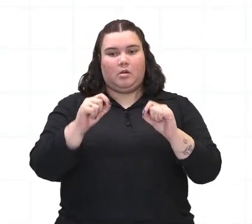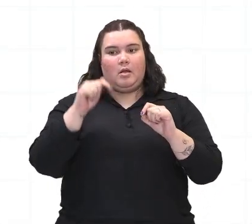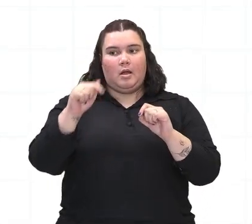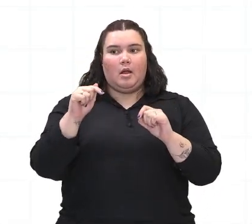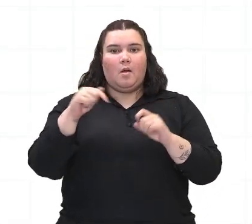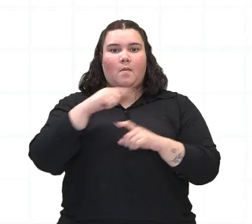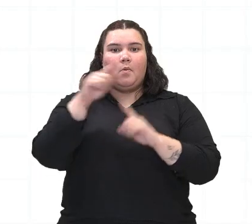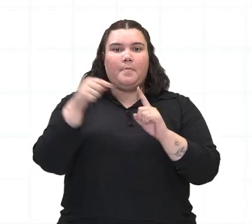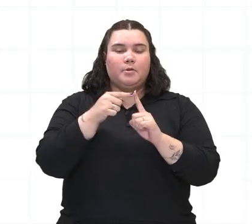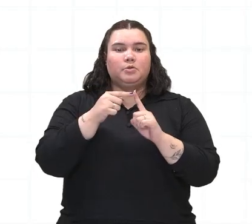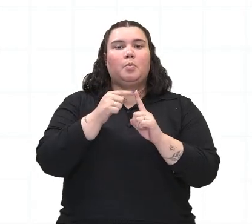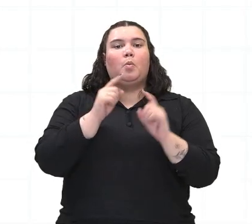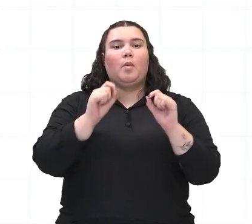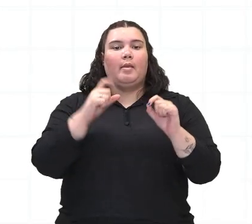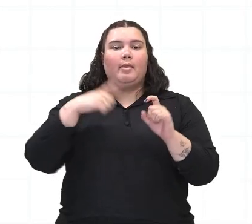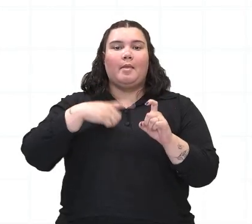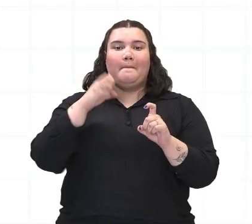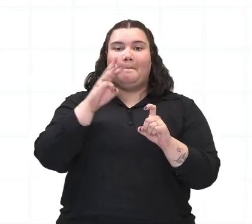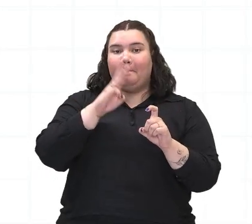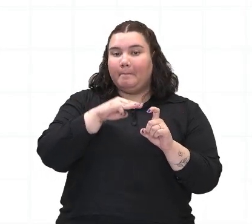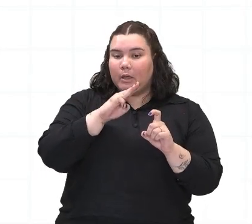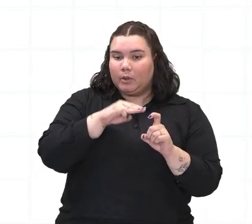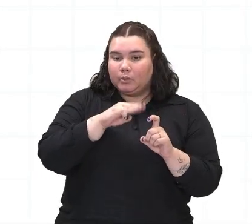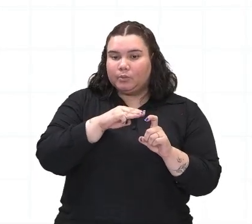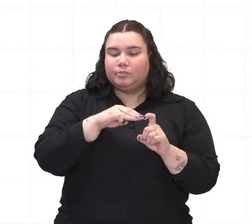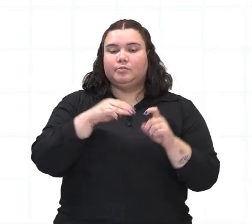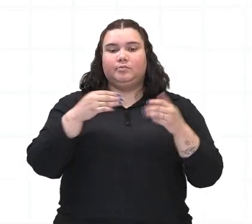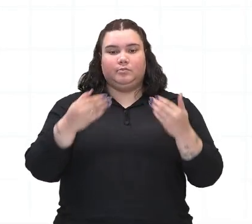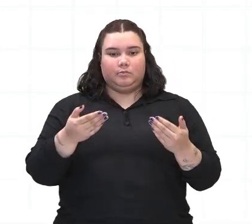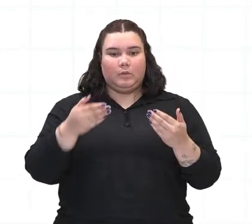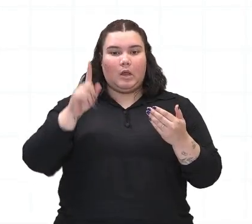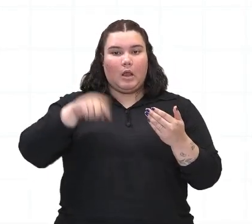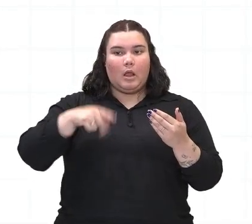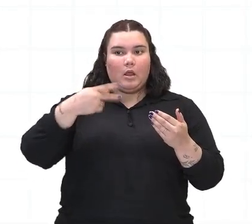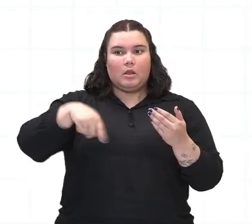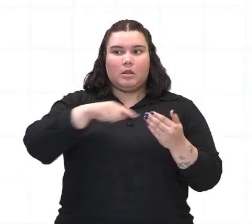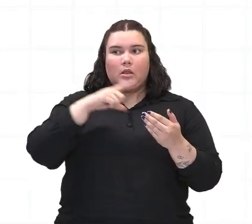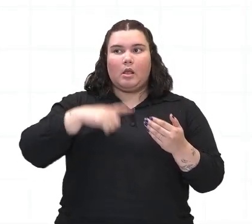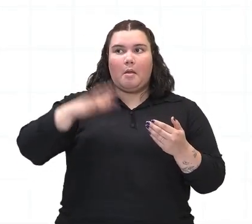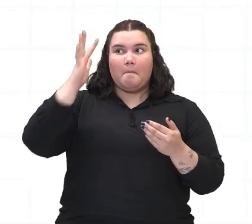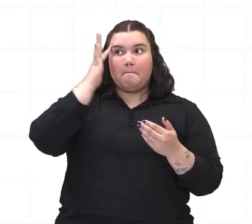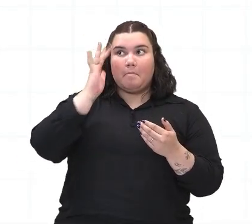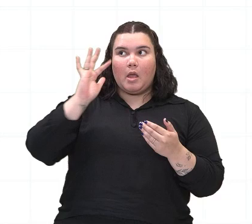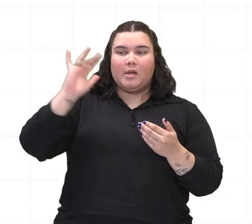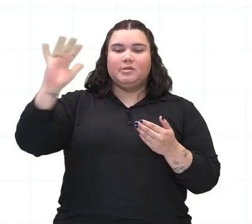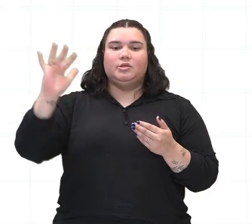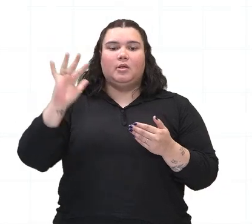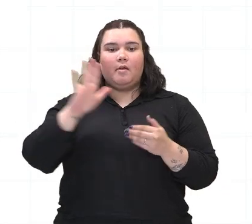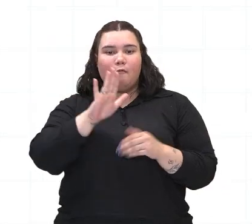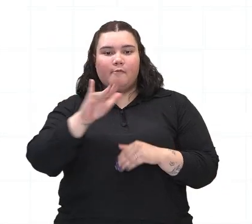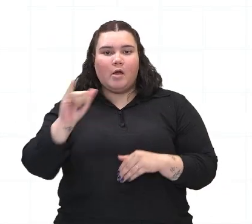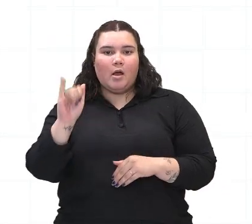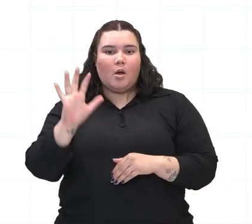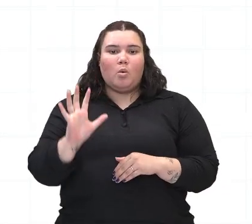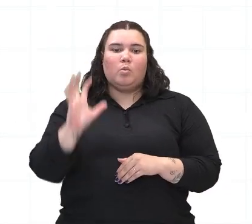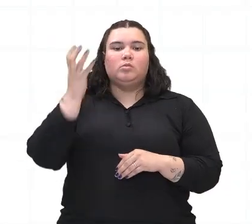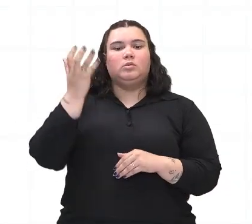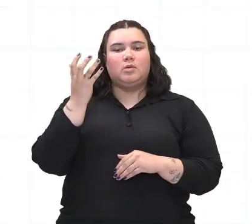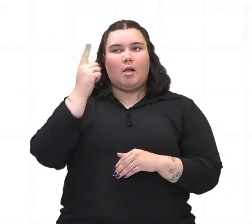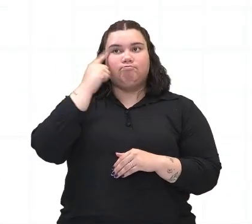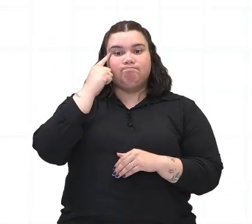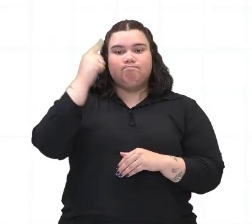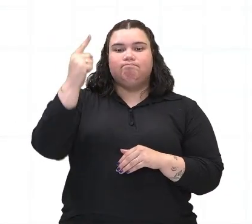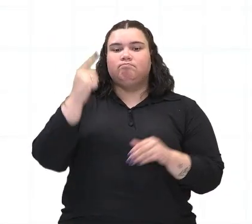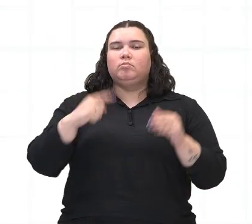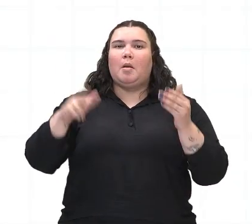mitológico que eles faziam a representação de cenas que eles idealizassem que fosse acontecer e eles iam lá